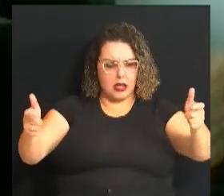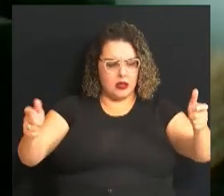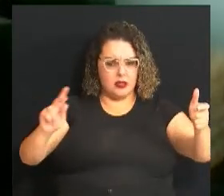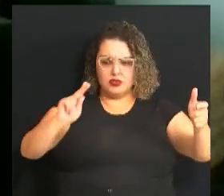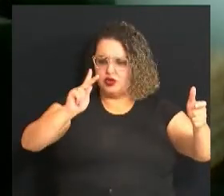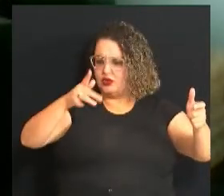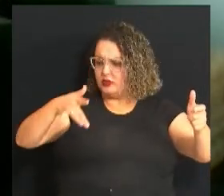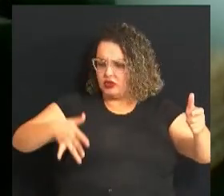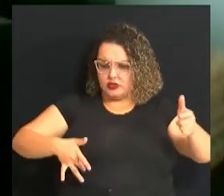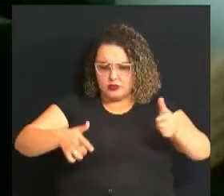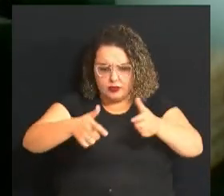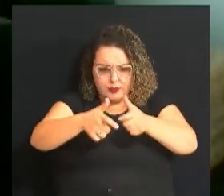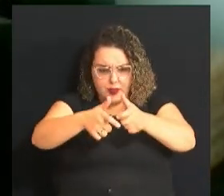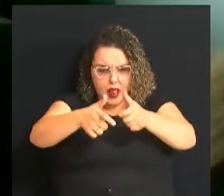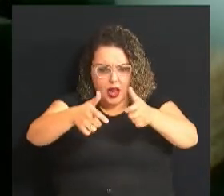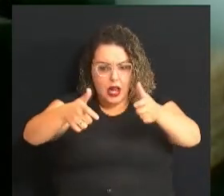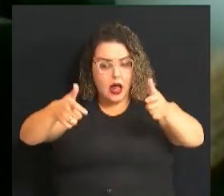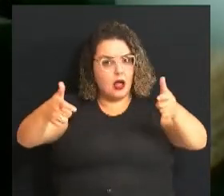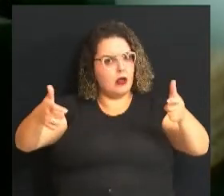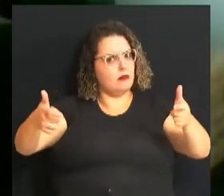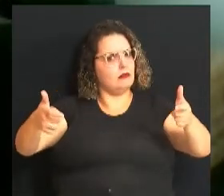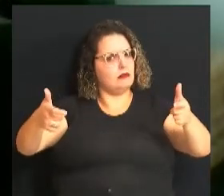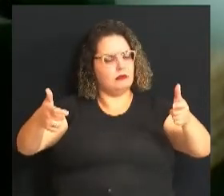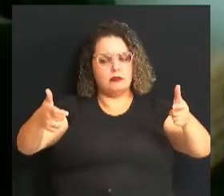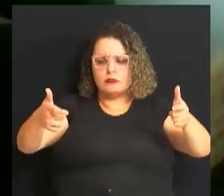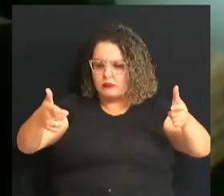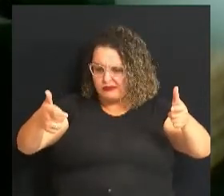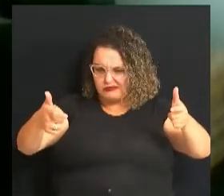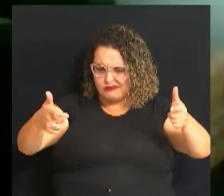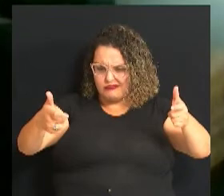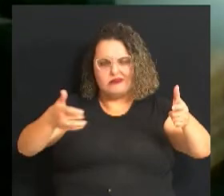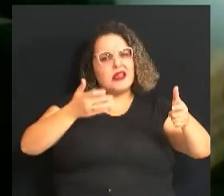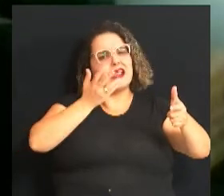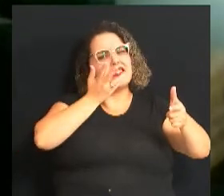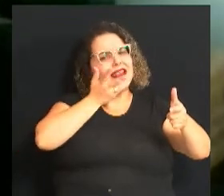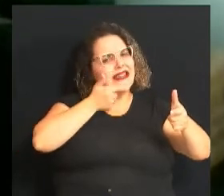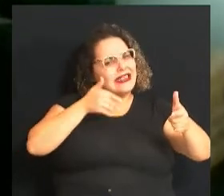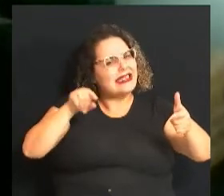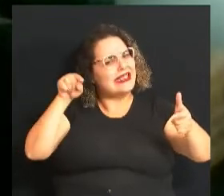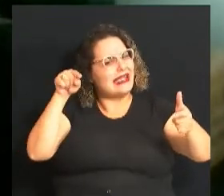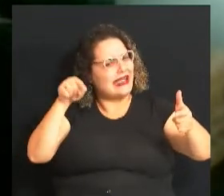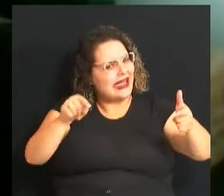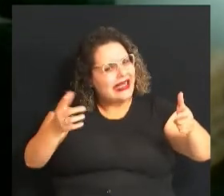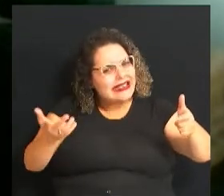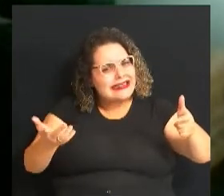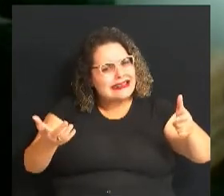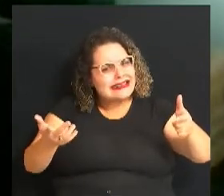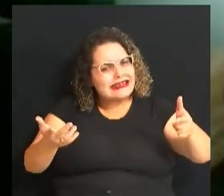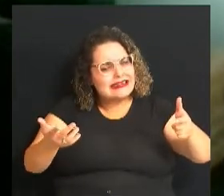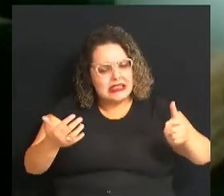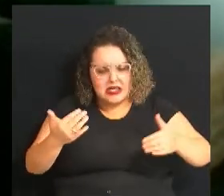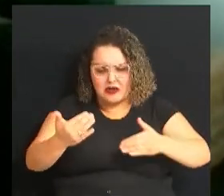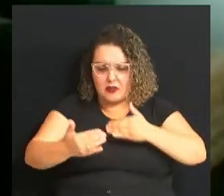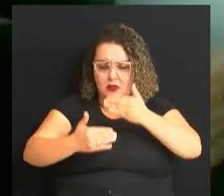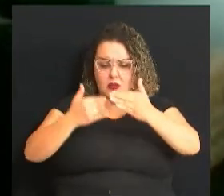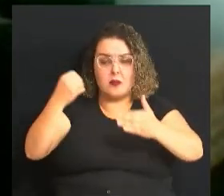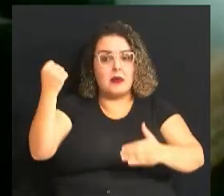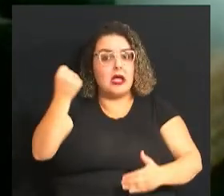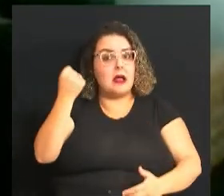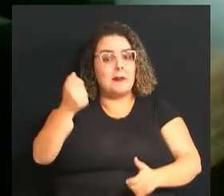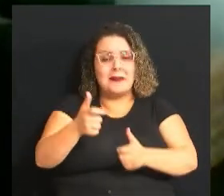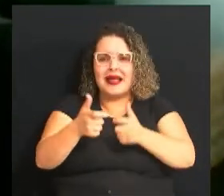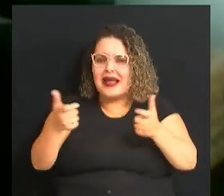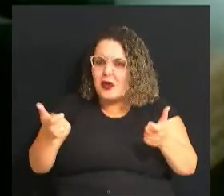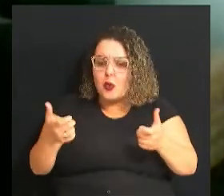hepatites, mas uma hepatite em crianças, hepatite que evoluía com uma gravidade muito maior. O